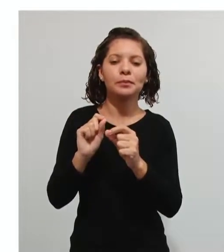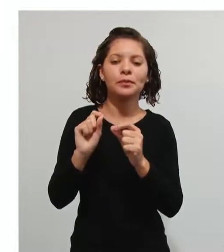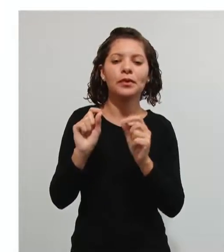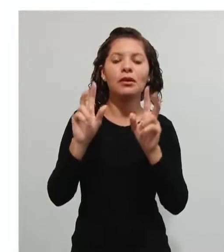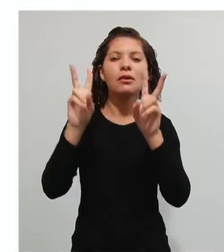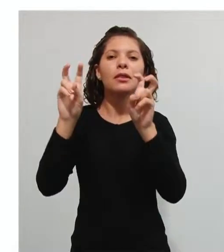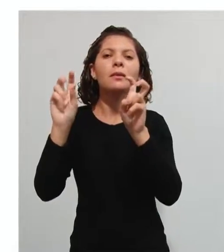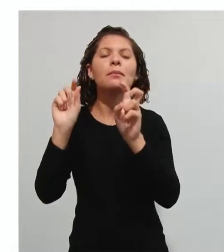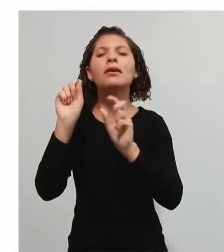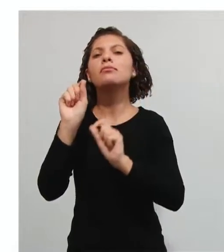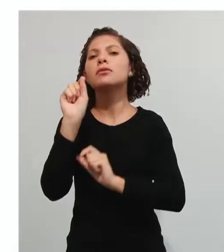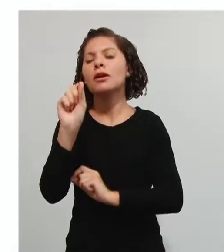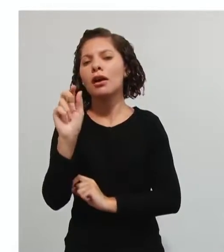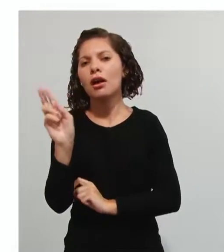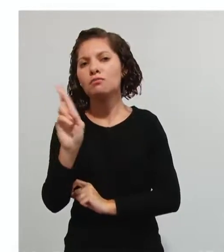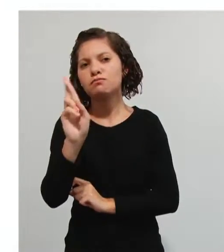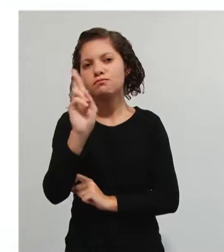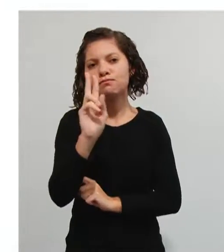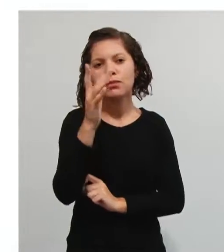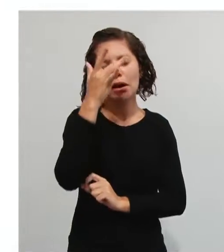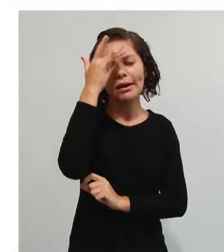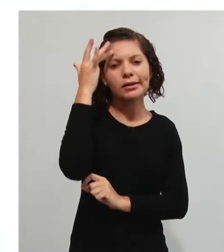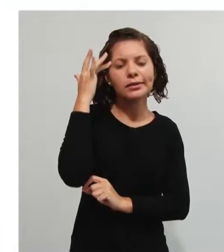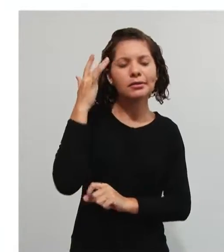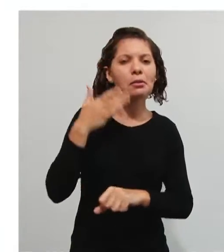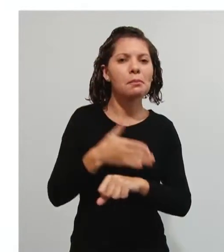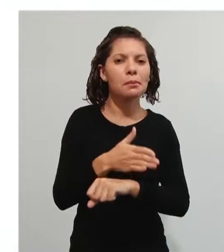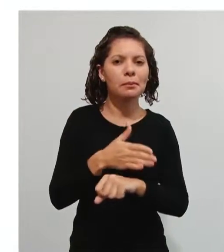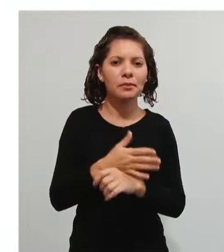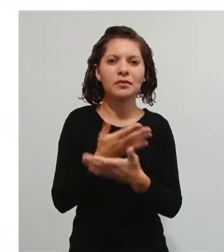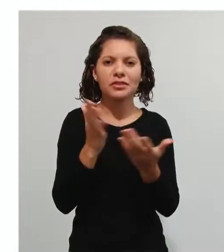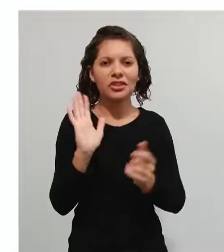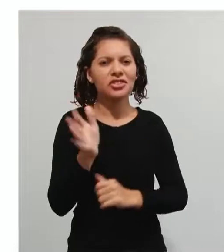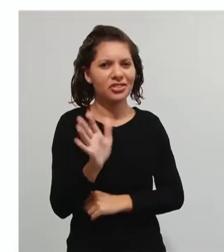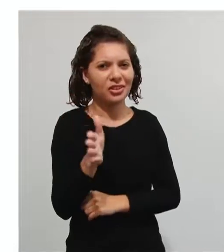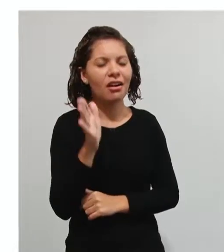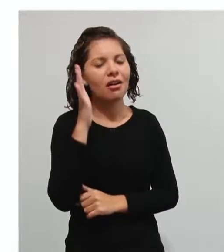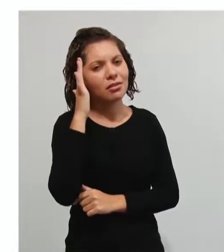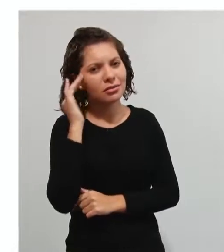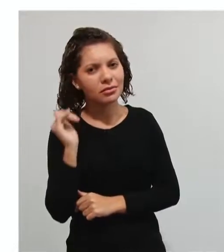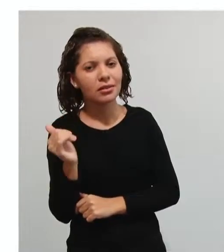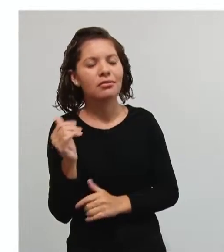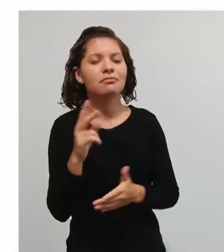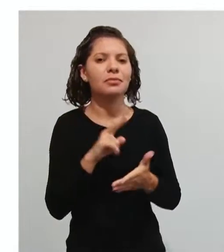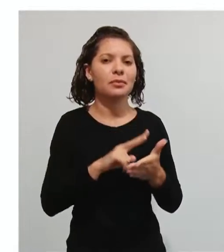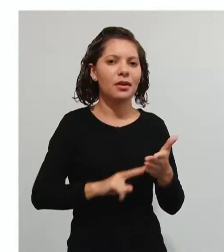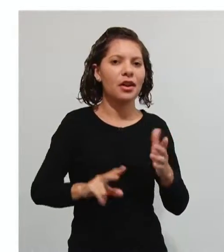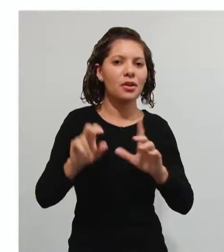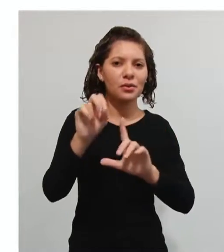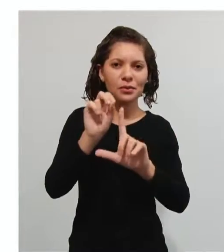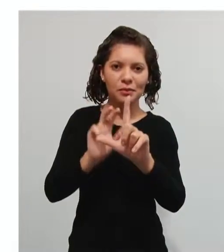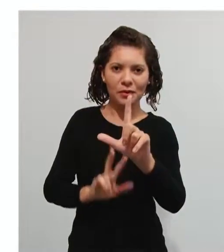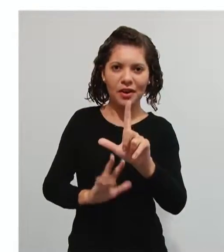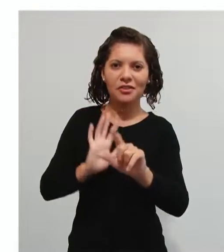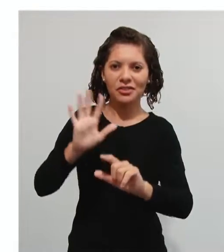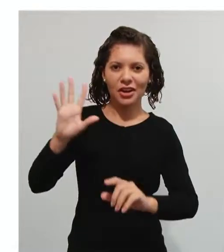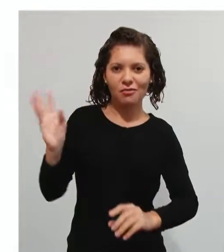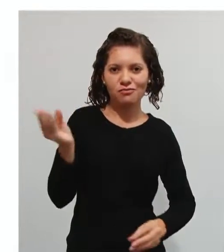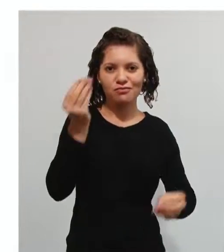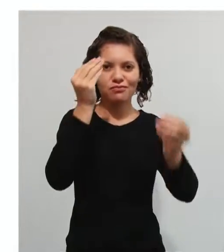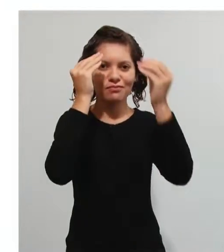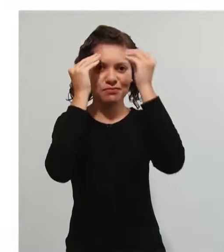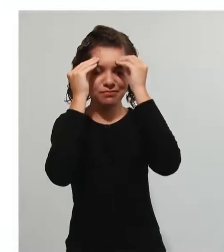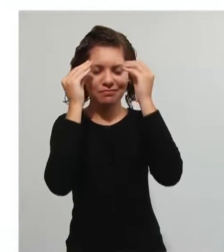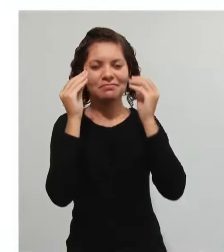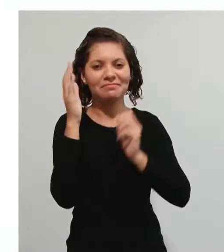quem são esses atores. Claro que você já leu aí no seu material e você já tem isso